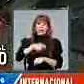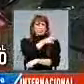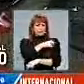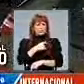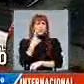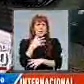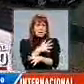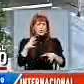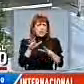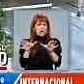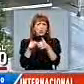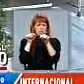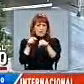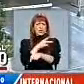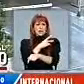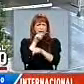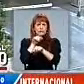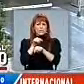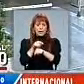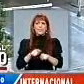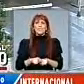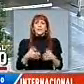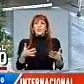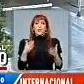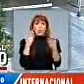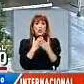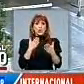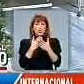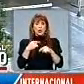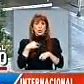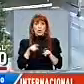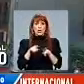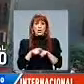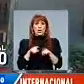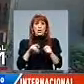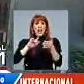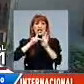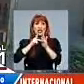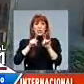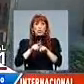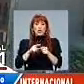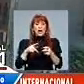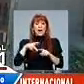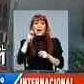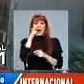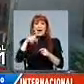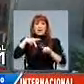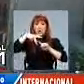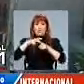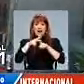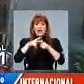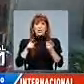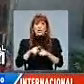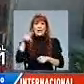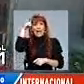das maiores comunidades académicas. Estou estudando Engenharia Eletromecânica,